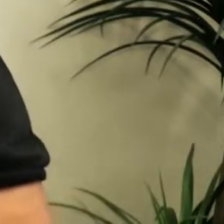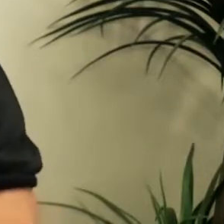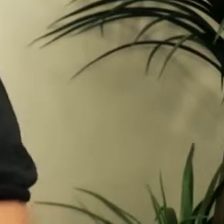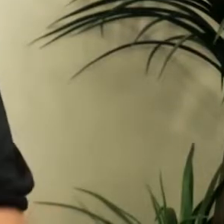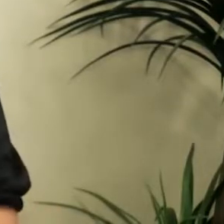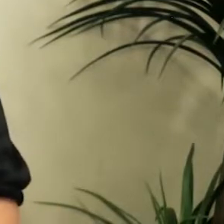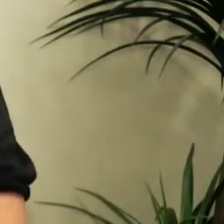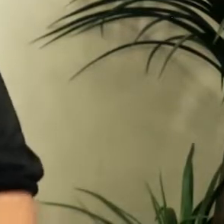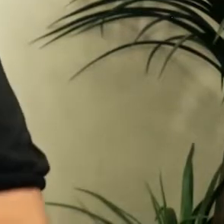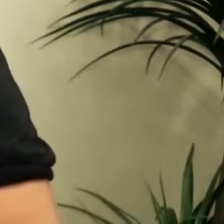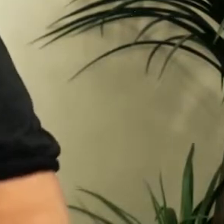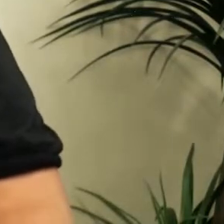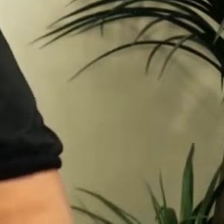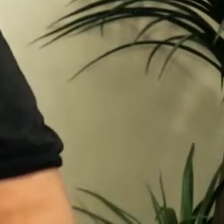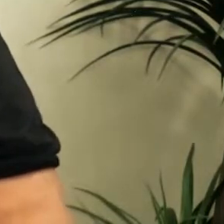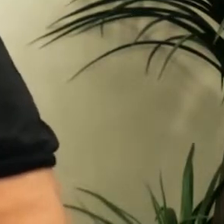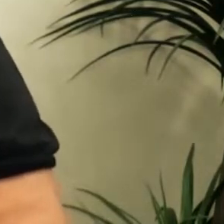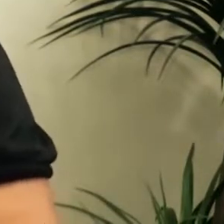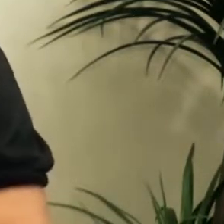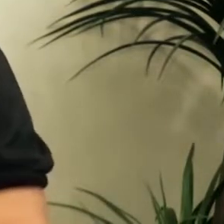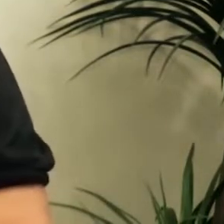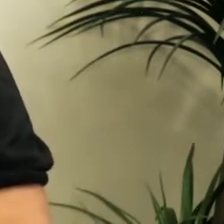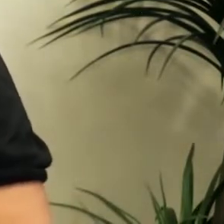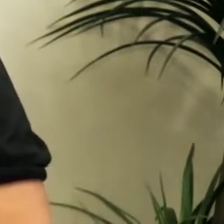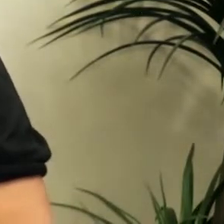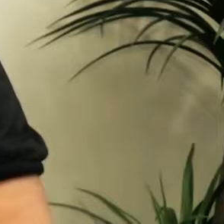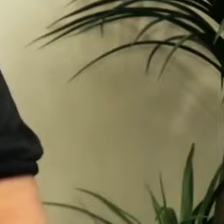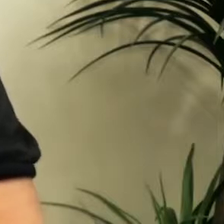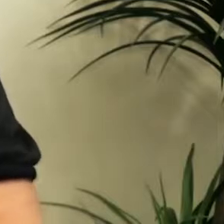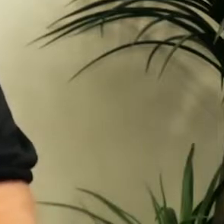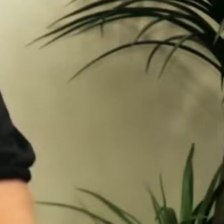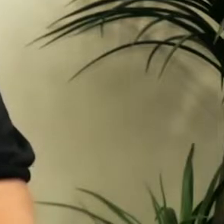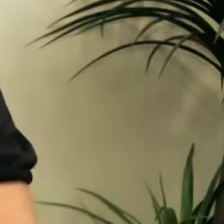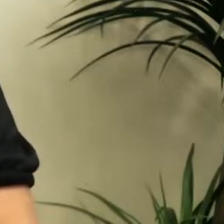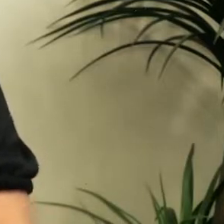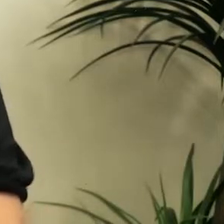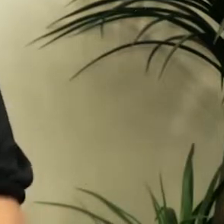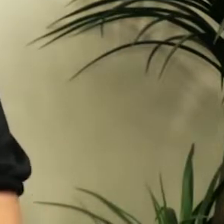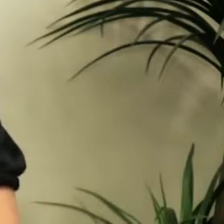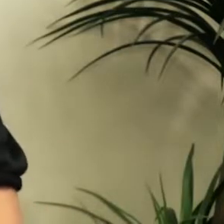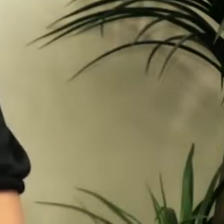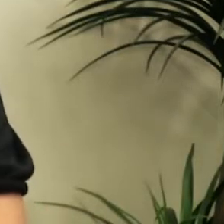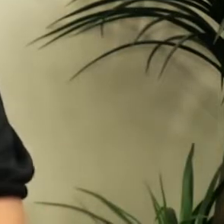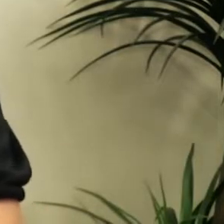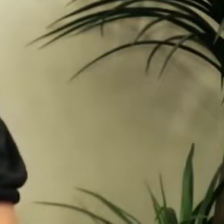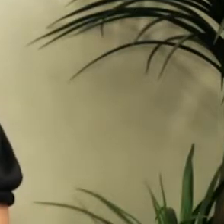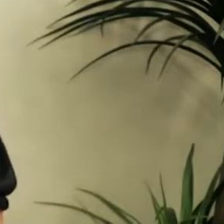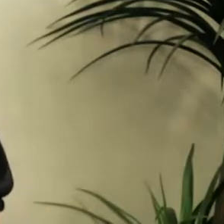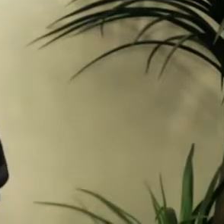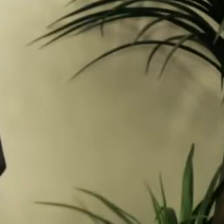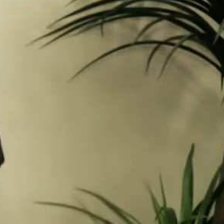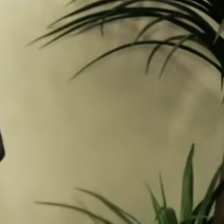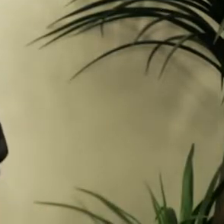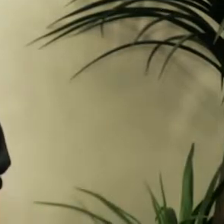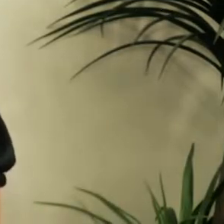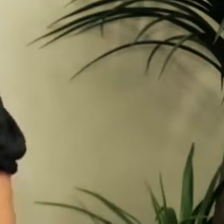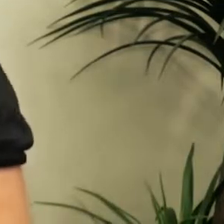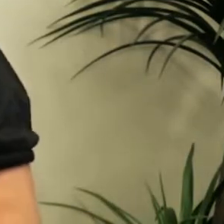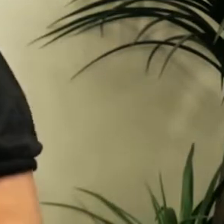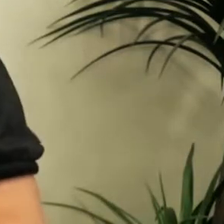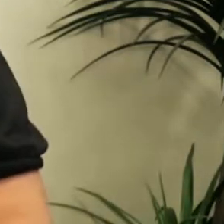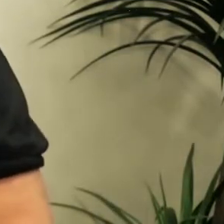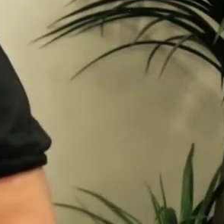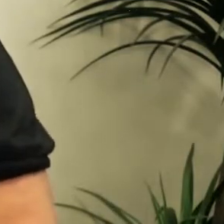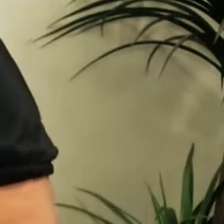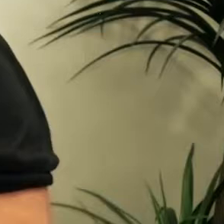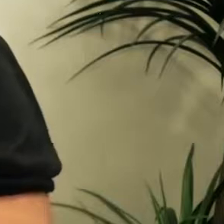ele, saber notícias, até fora do expediente, sábado, domingo, eu procurava a família da Alexandra para saber onde que esse